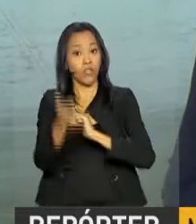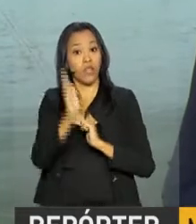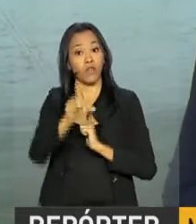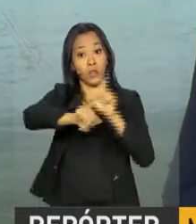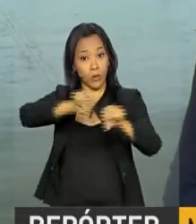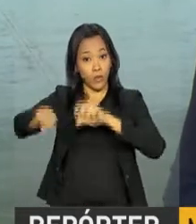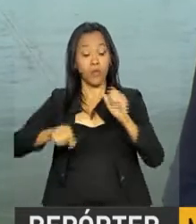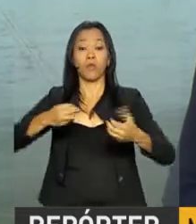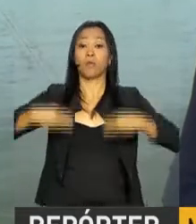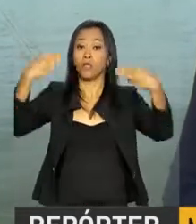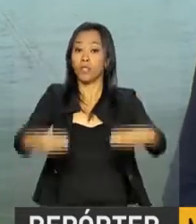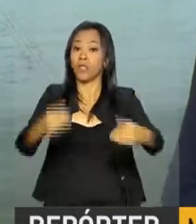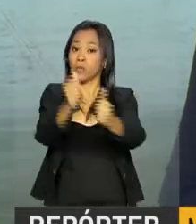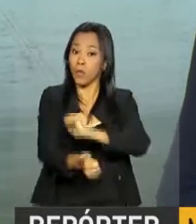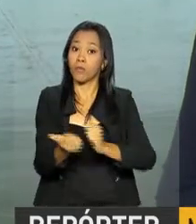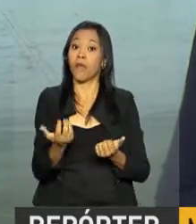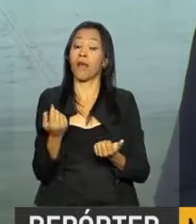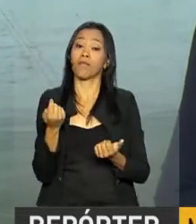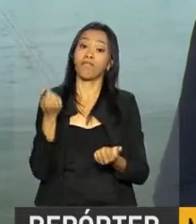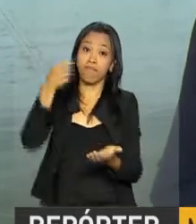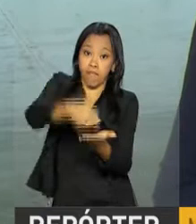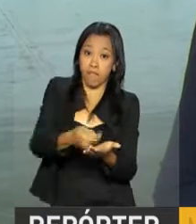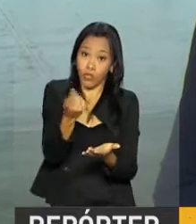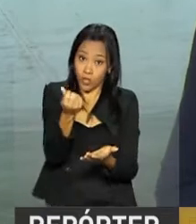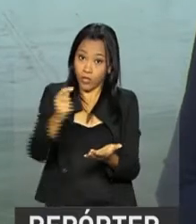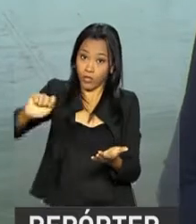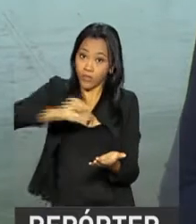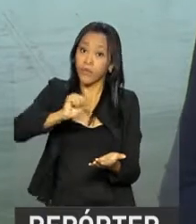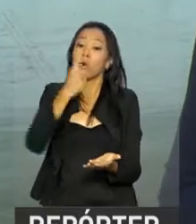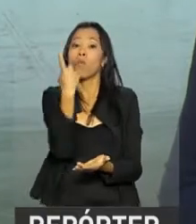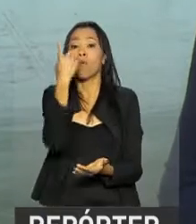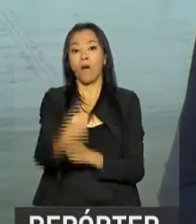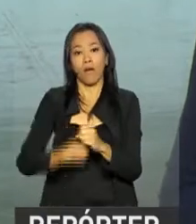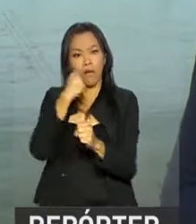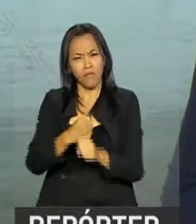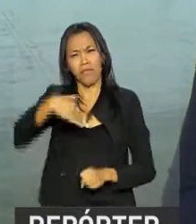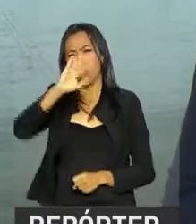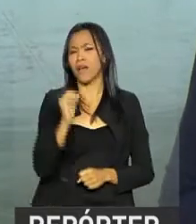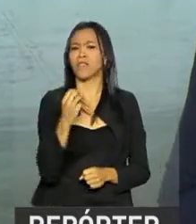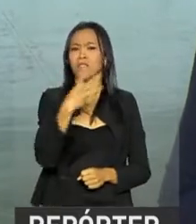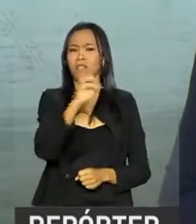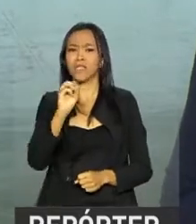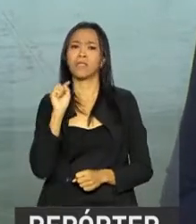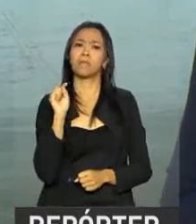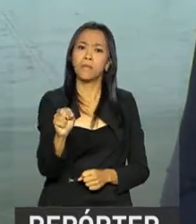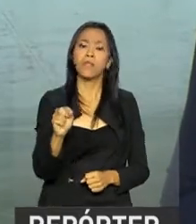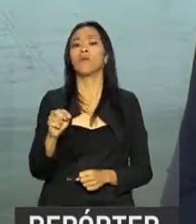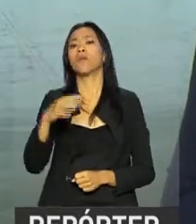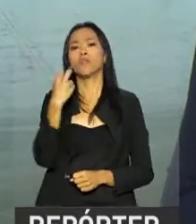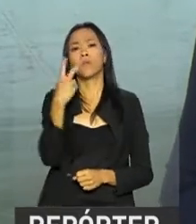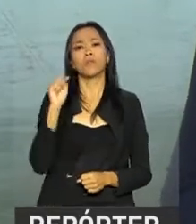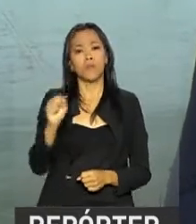Esporte para receber o Bolsa Atleta por um ano. São mais de 3.300 homens e cerca de